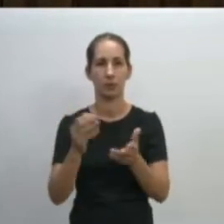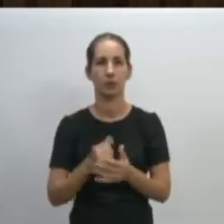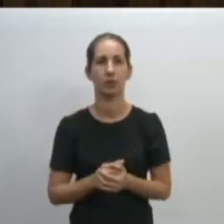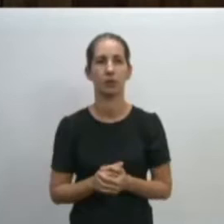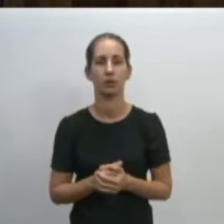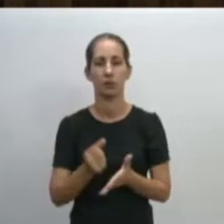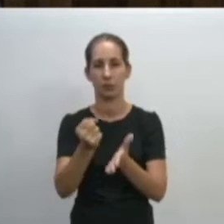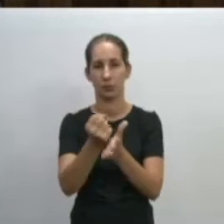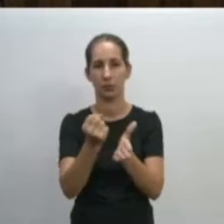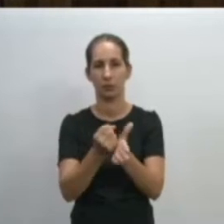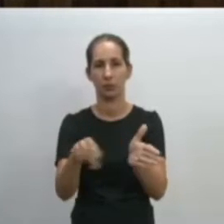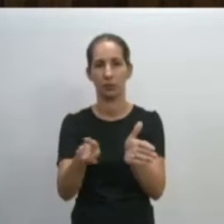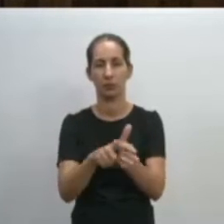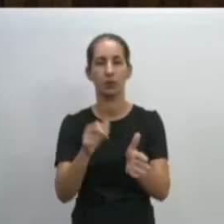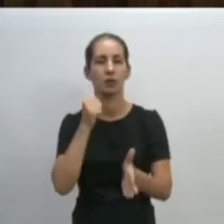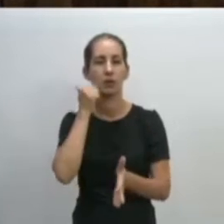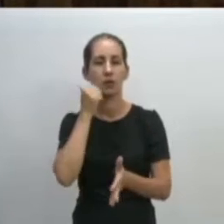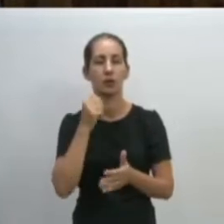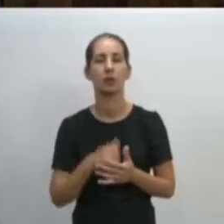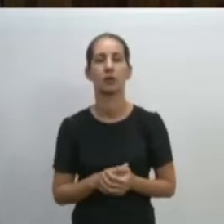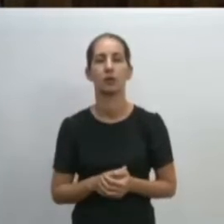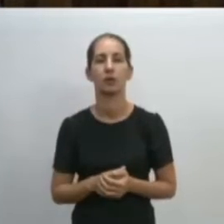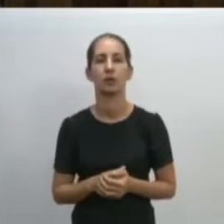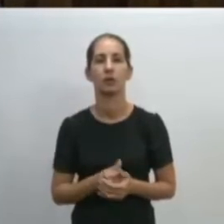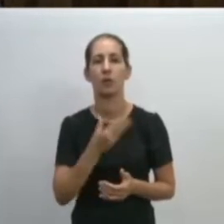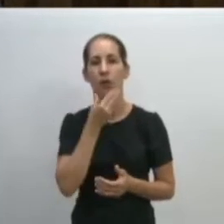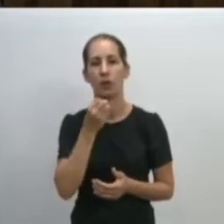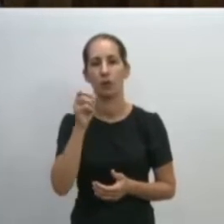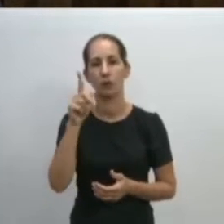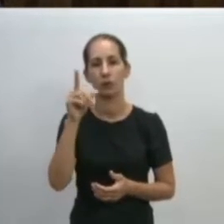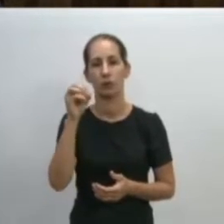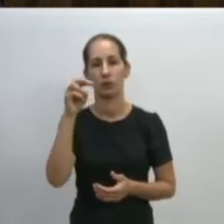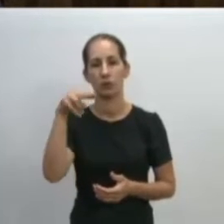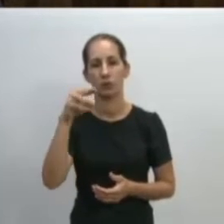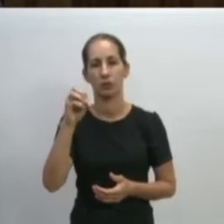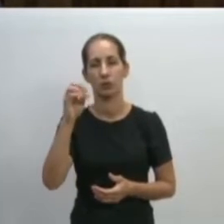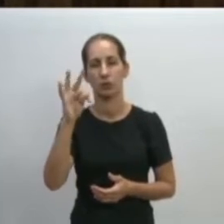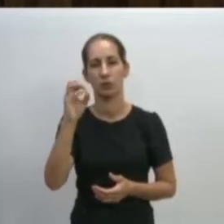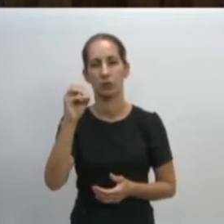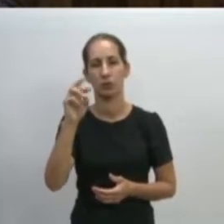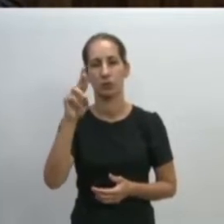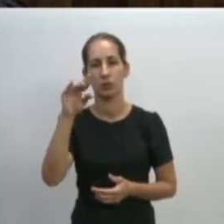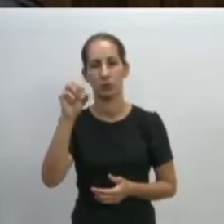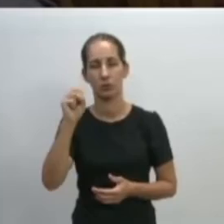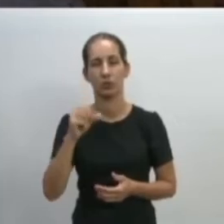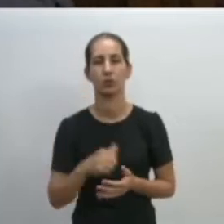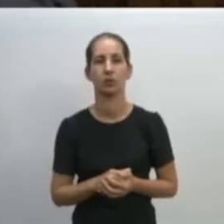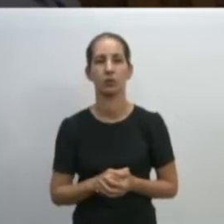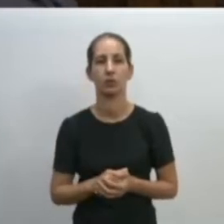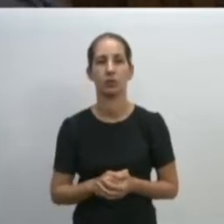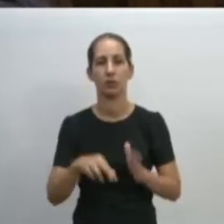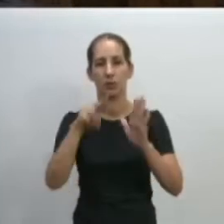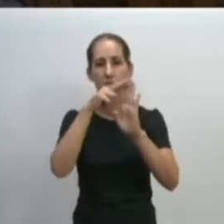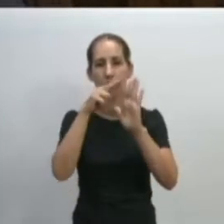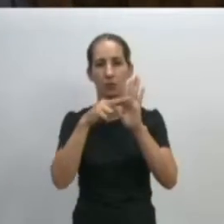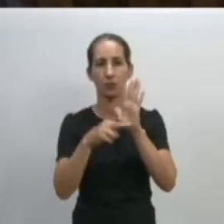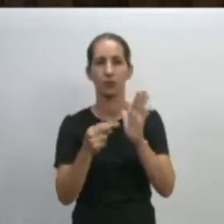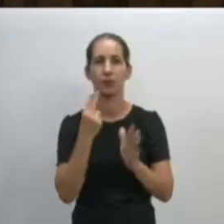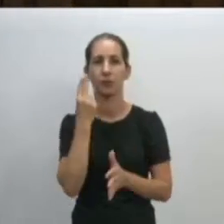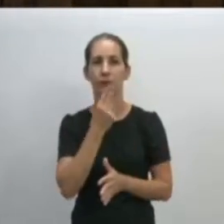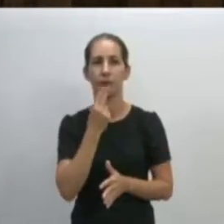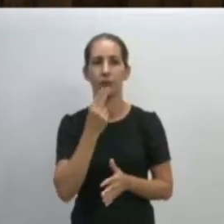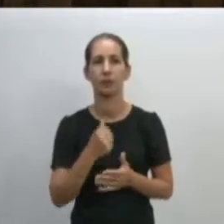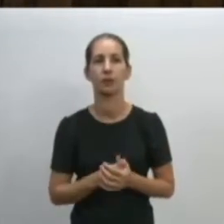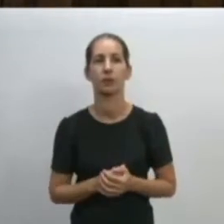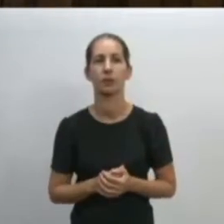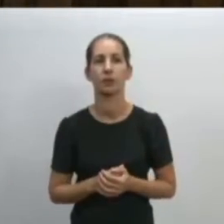de título honorífico, cidadão natalense, ao senhor Valdônio José Torres de Medeiros, em regime de urgência.